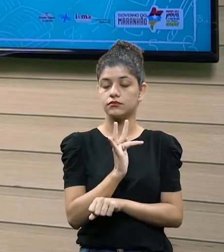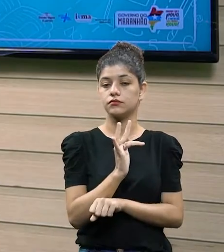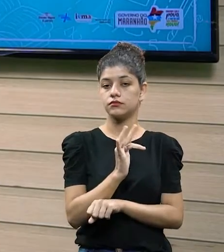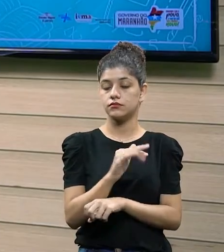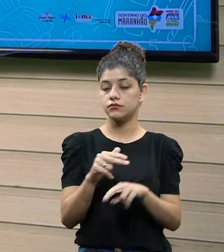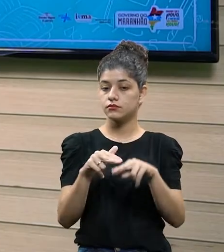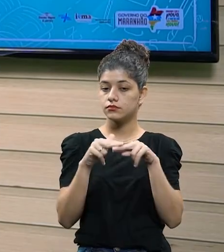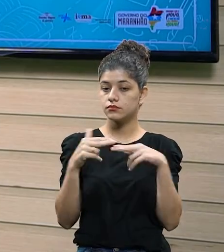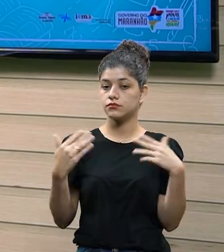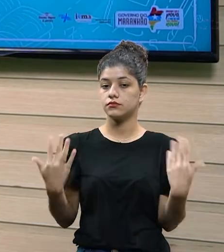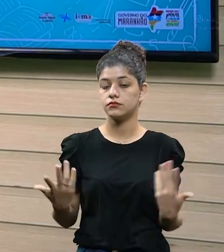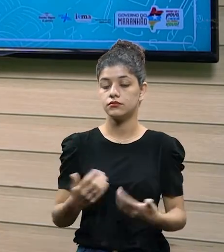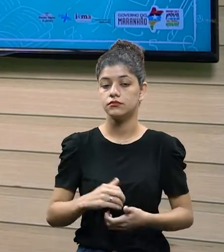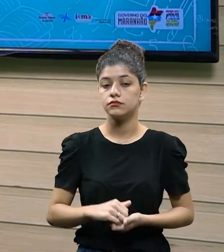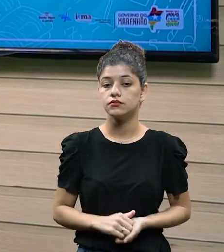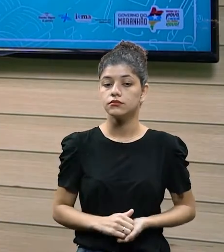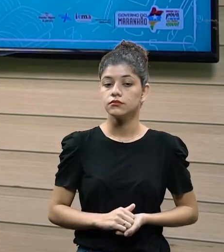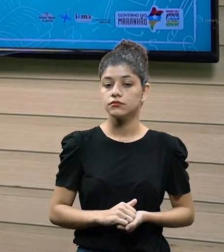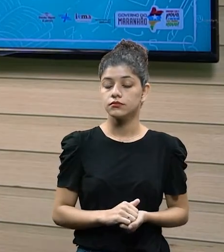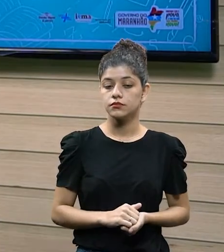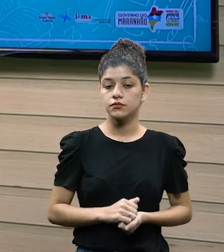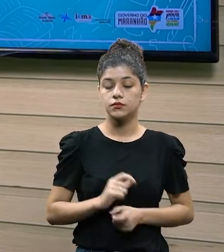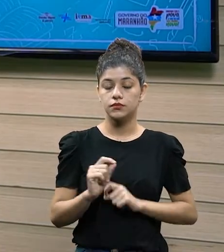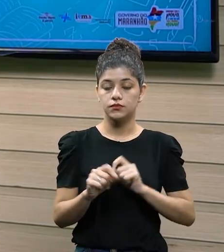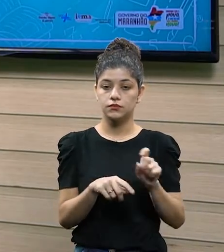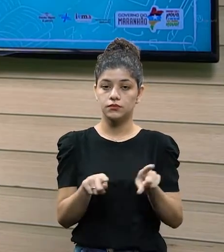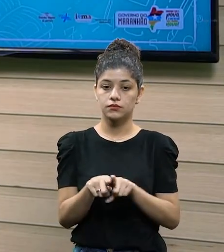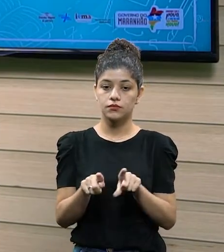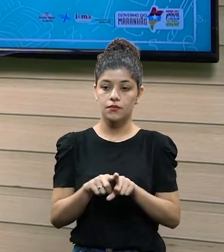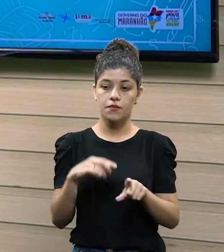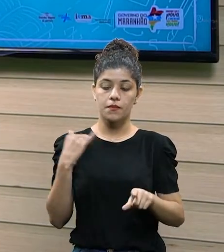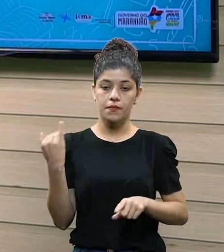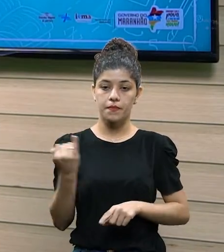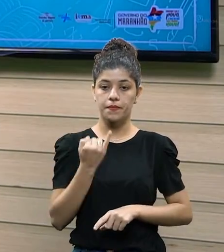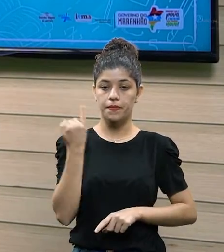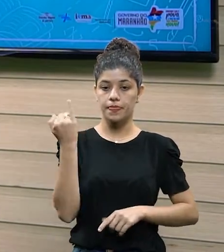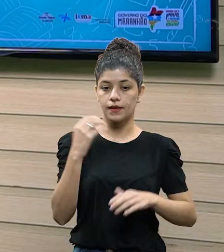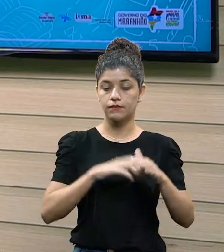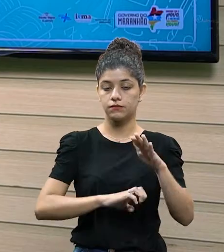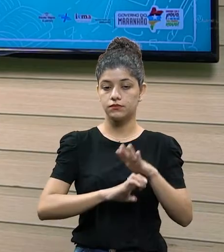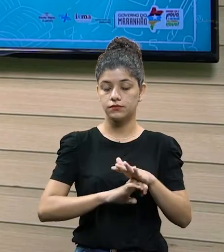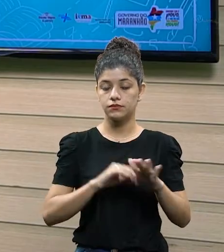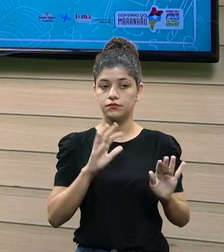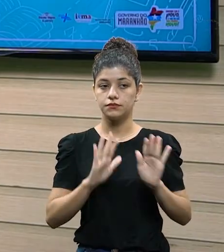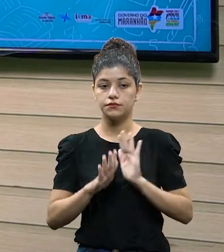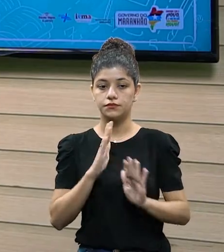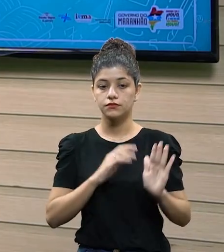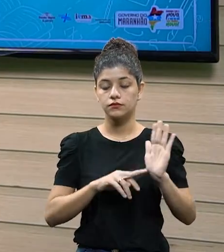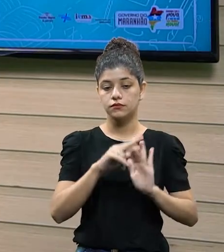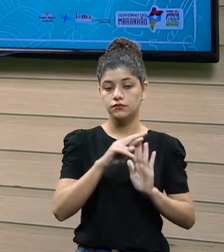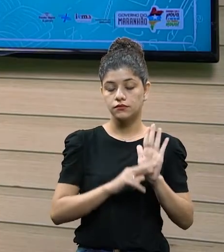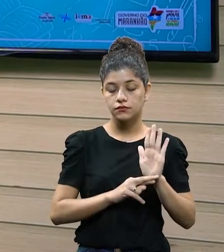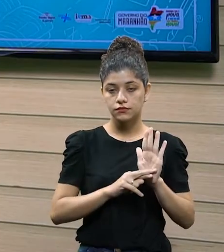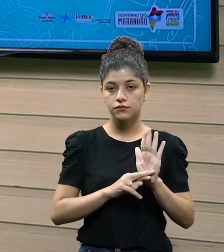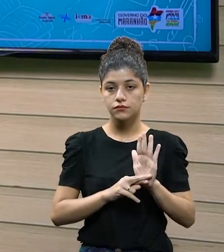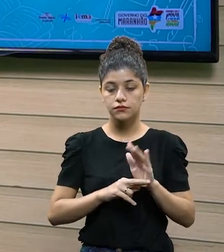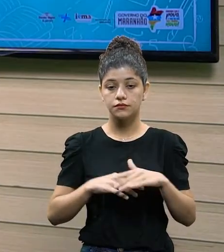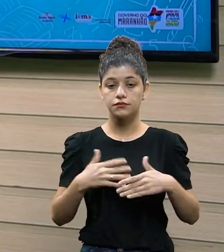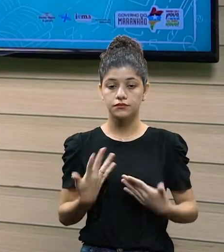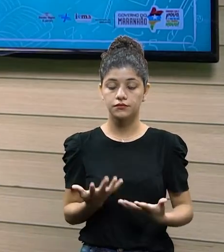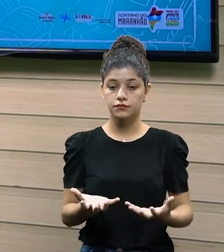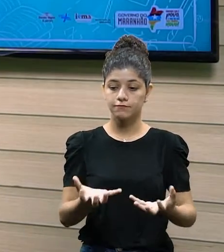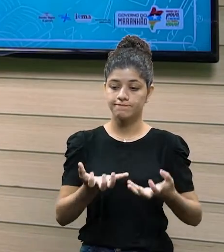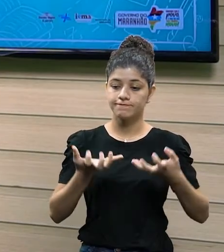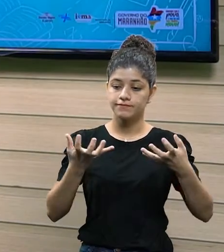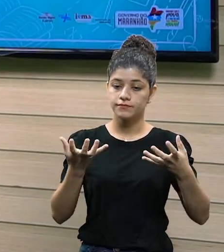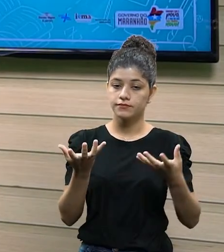desse incidente. Então, a questão da afetividade, ela também tem que ser importante nas empresas, independente das regras, das normas. Isso atrai,